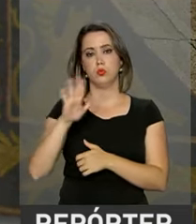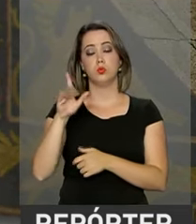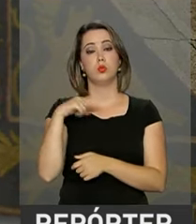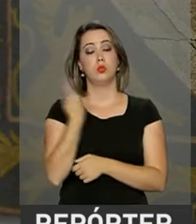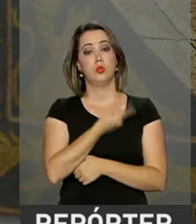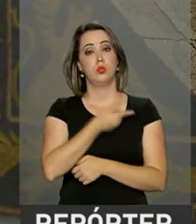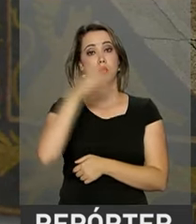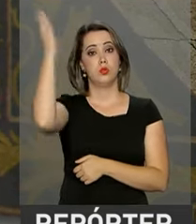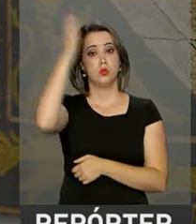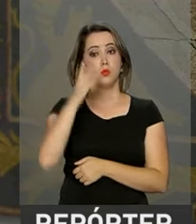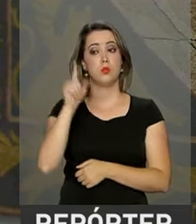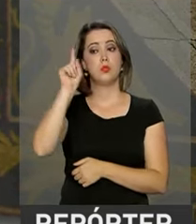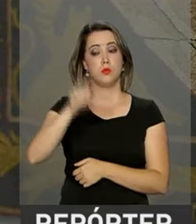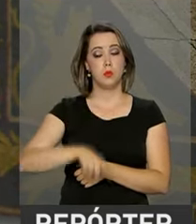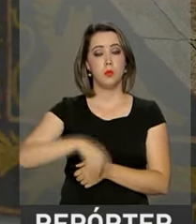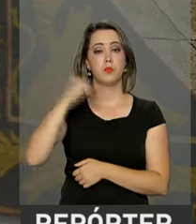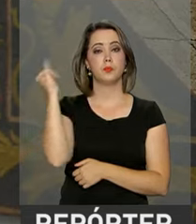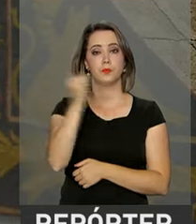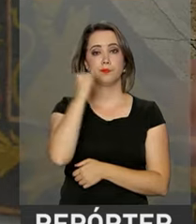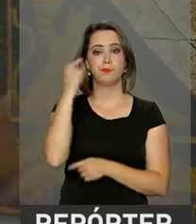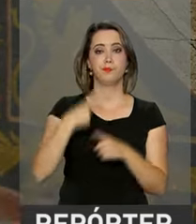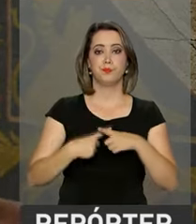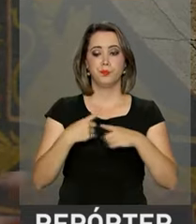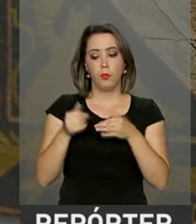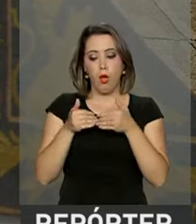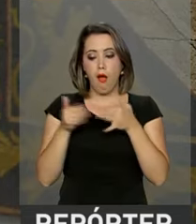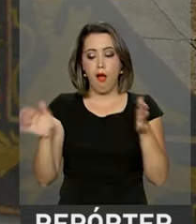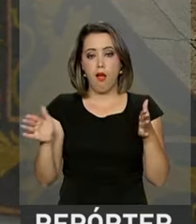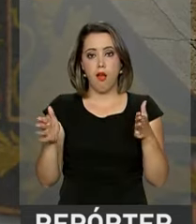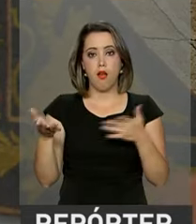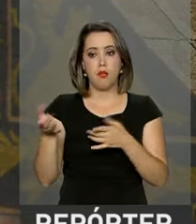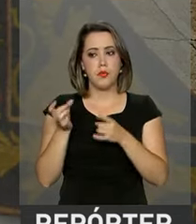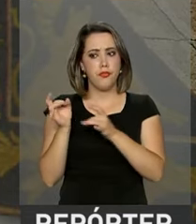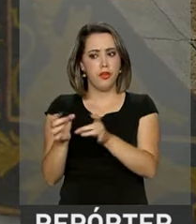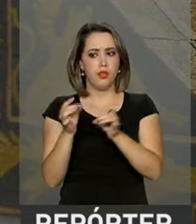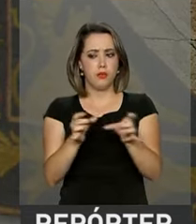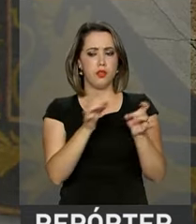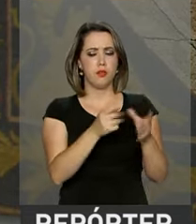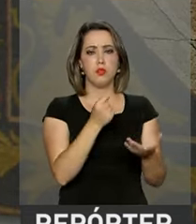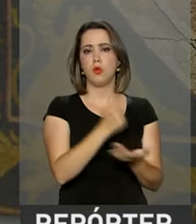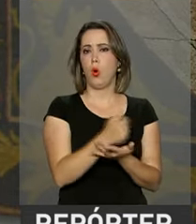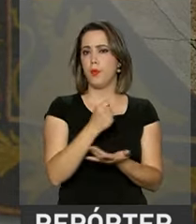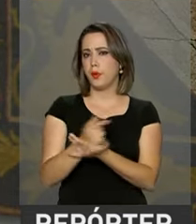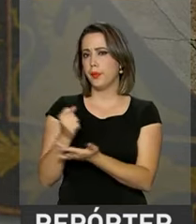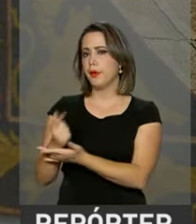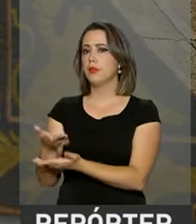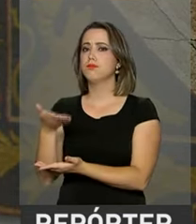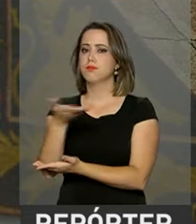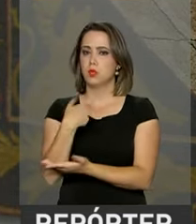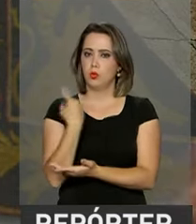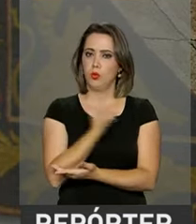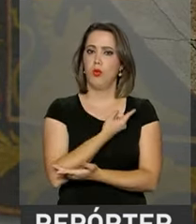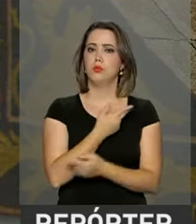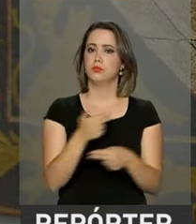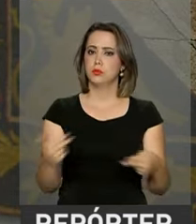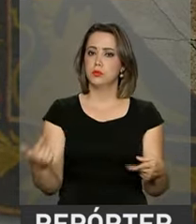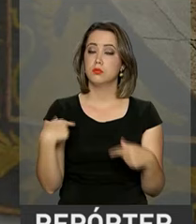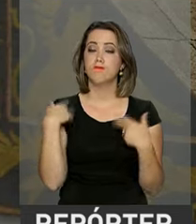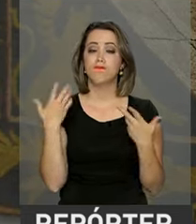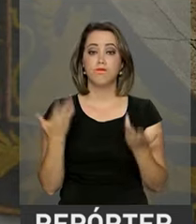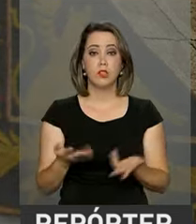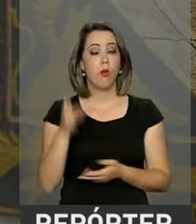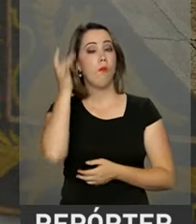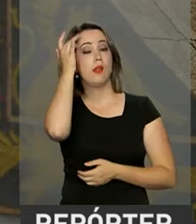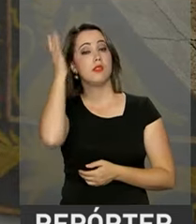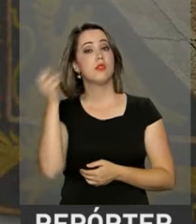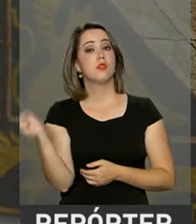nós brasileiros é muito importante, porque isso vai abrir mercados da União Europeia para os nossos produtos, facilitando, portanto,